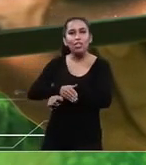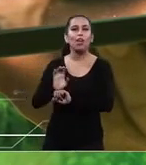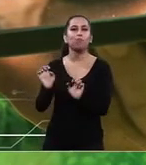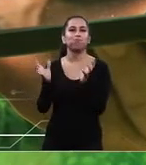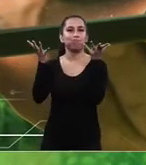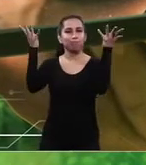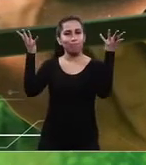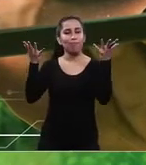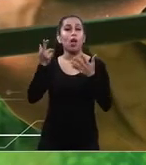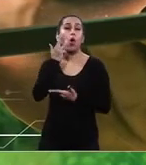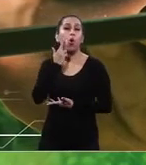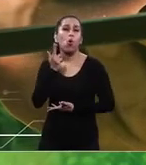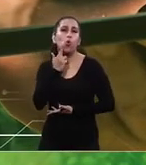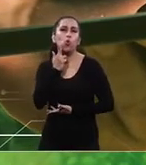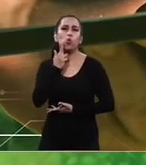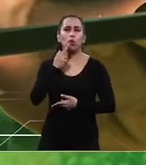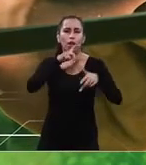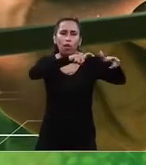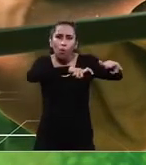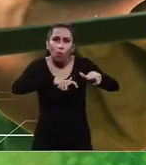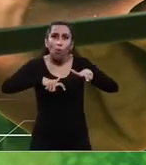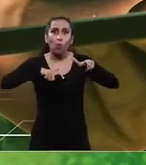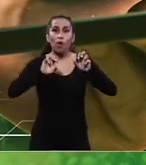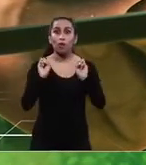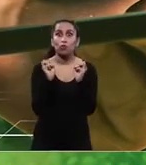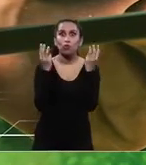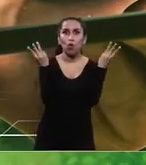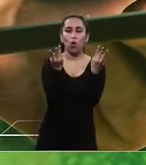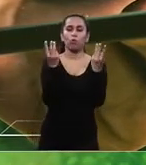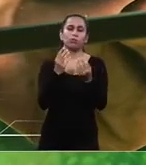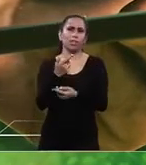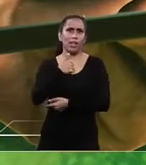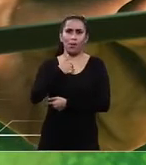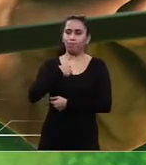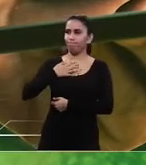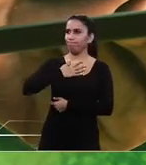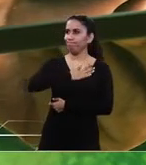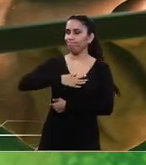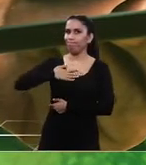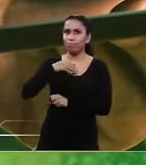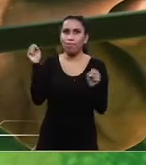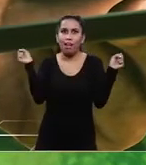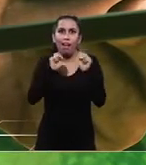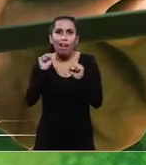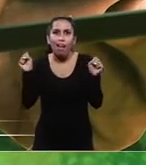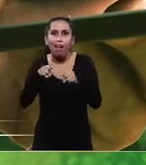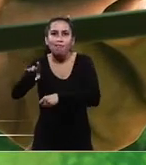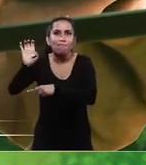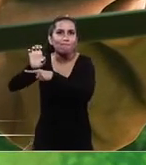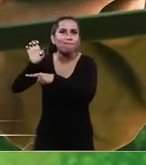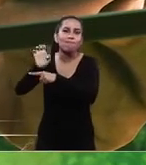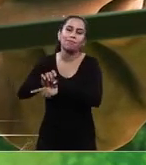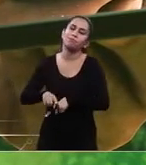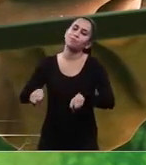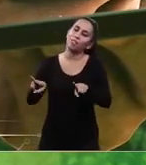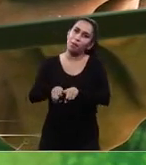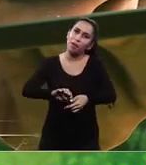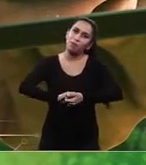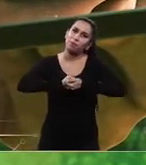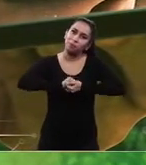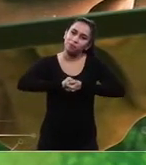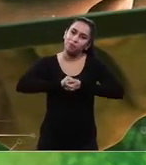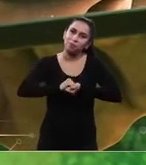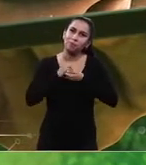ano passado e foi uma experiência incrível, né? Me apaixonei pelo estado e gostaria também de cumprimentar os